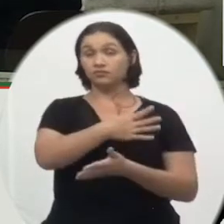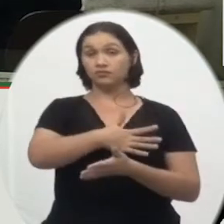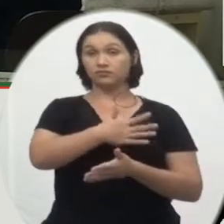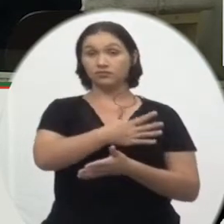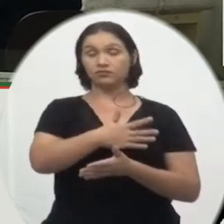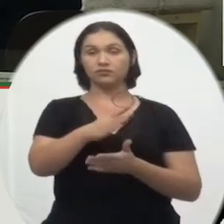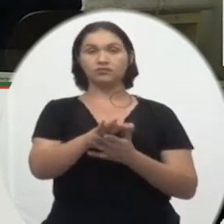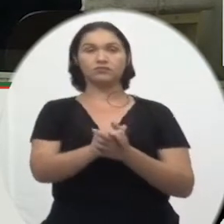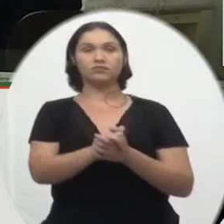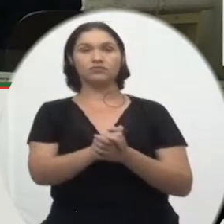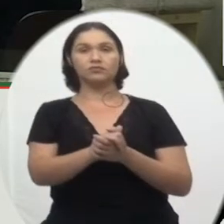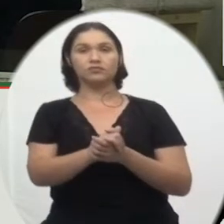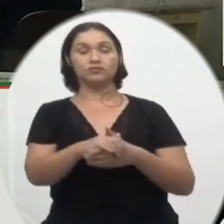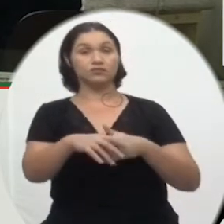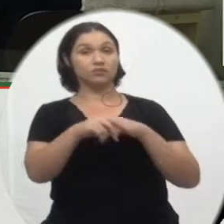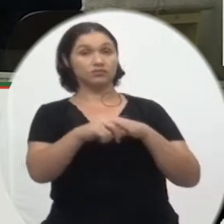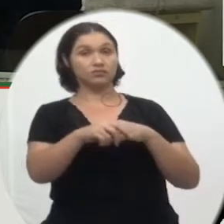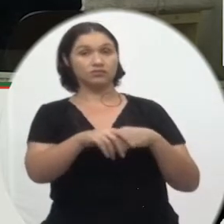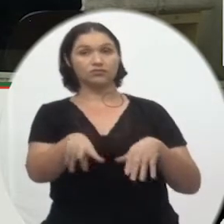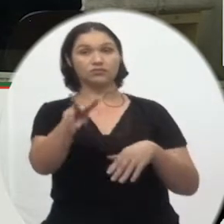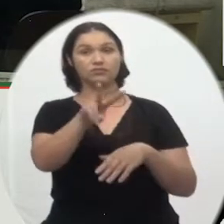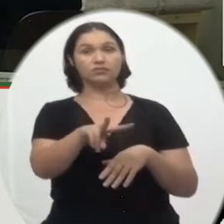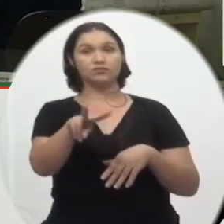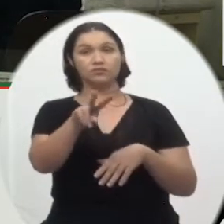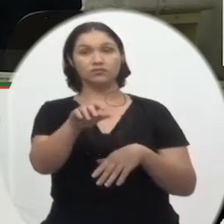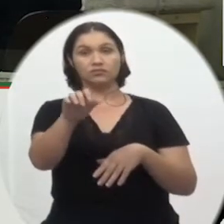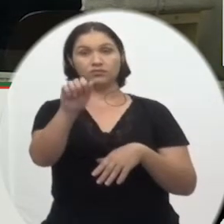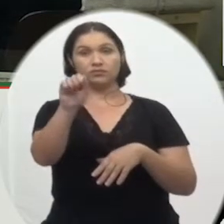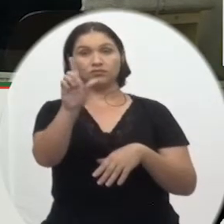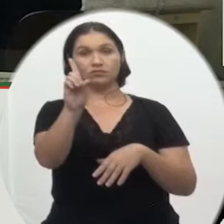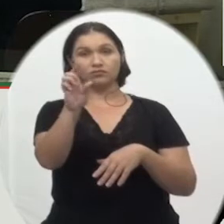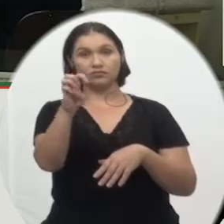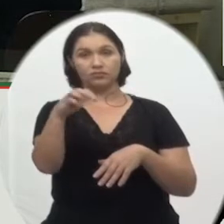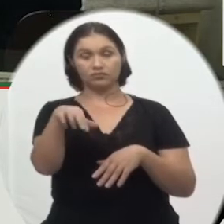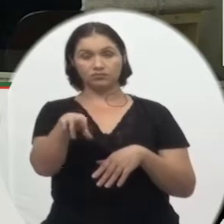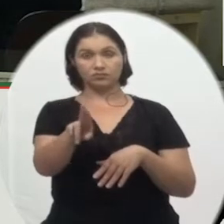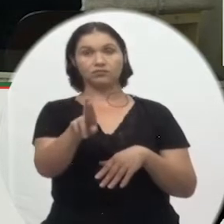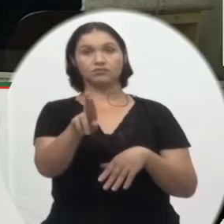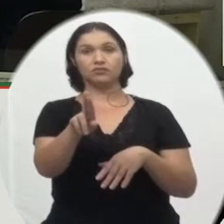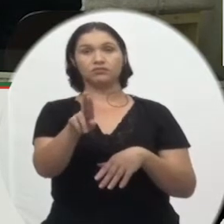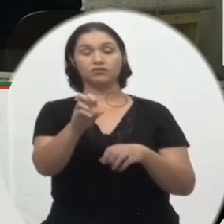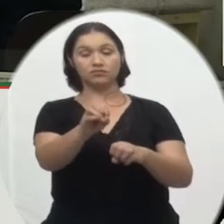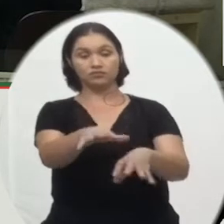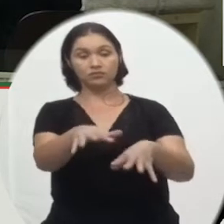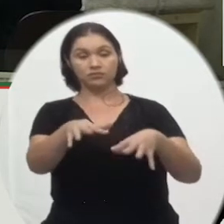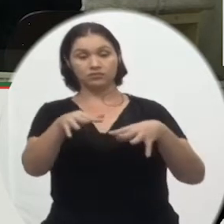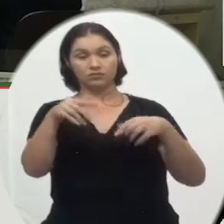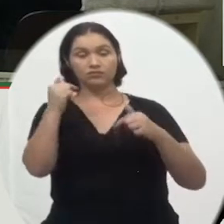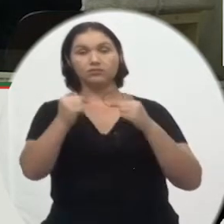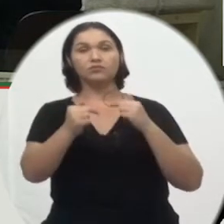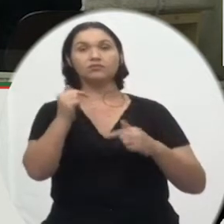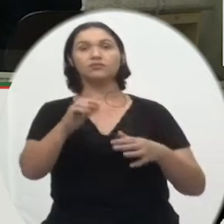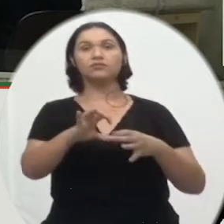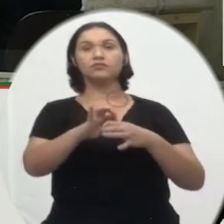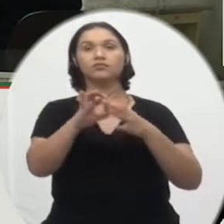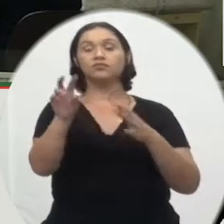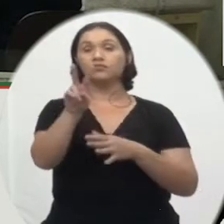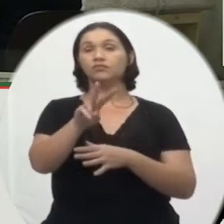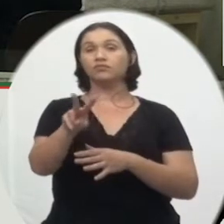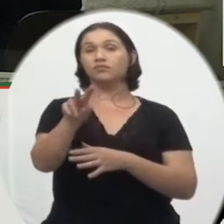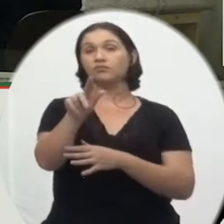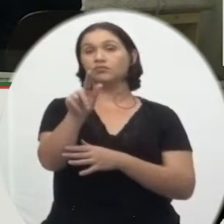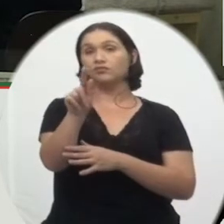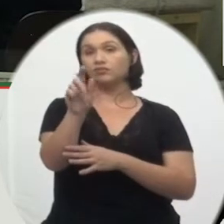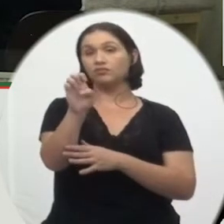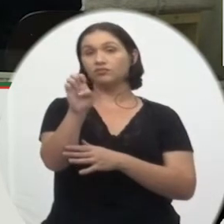o vereador Ademir Honorato pela bela audiência pública na última quinta-feira na Guarda Linha, vereadora Giovana, vereador Tita,